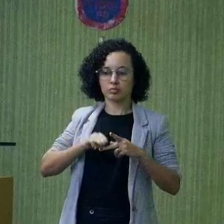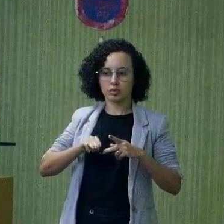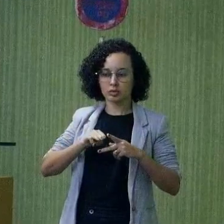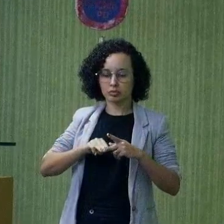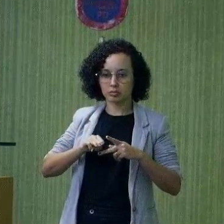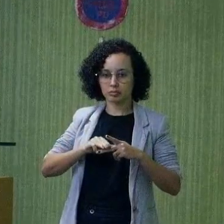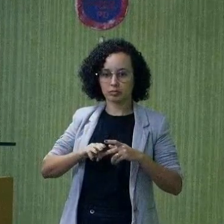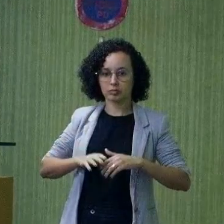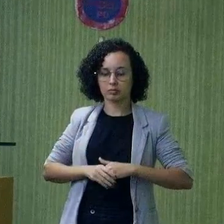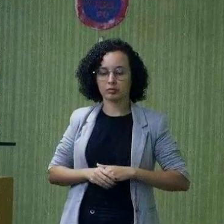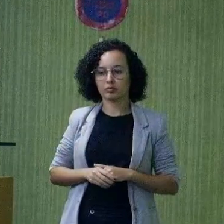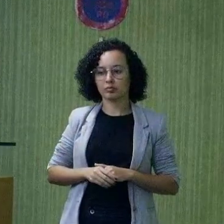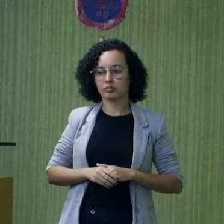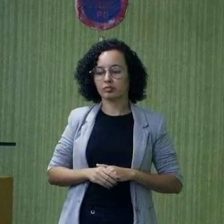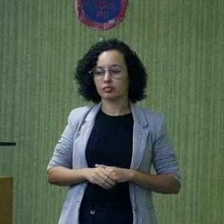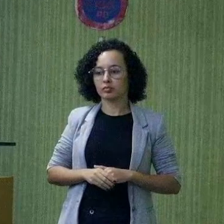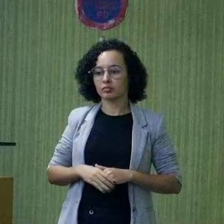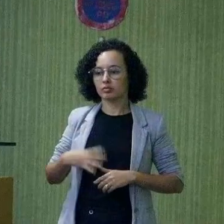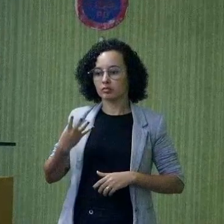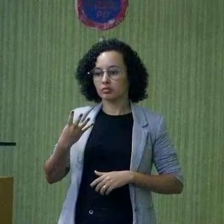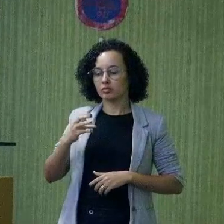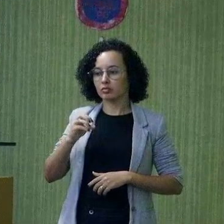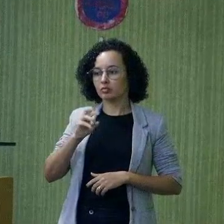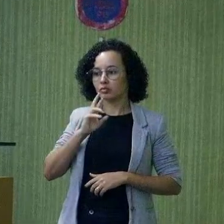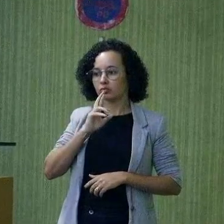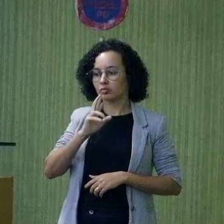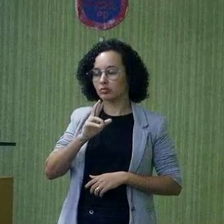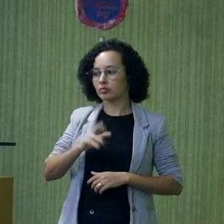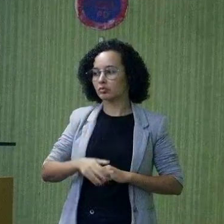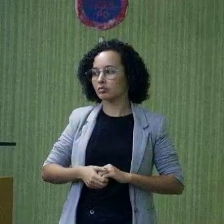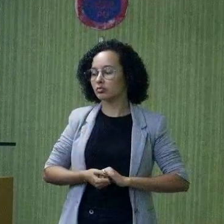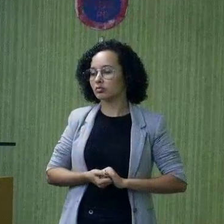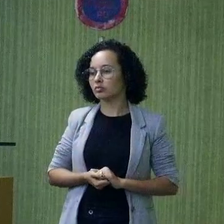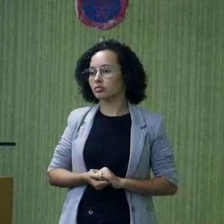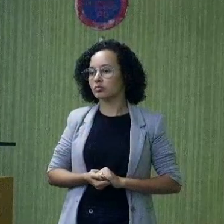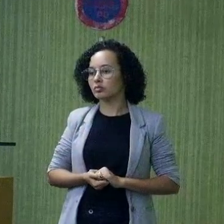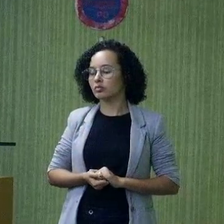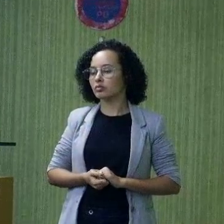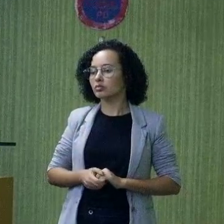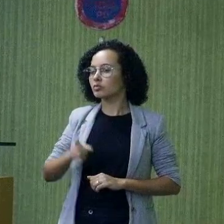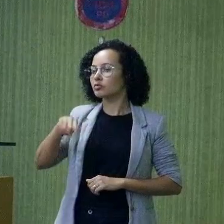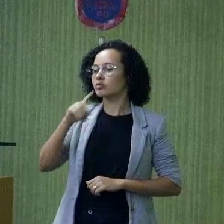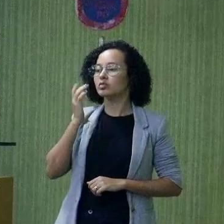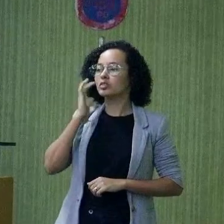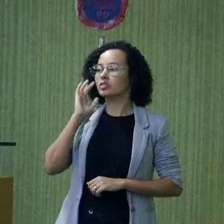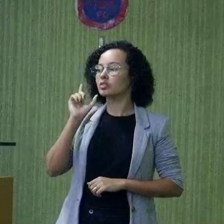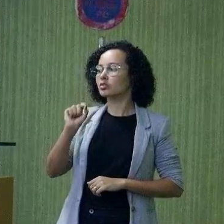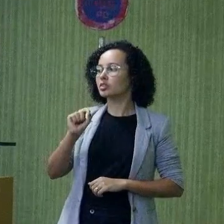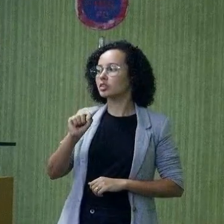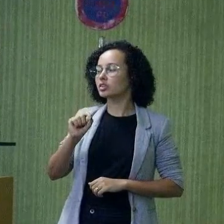atuação em educação 40 respostas qual é que vocês acham que